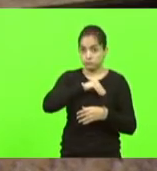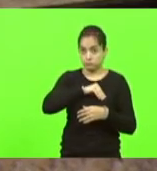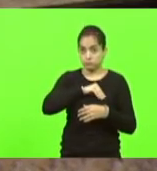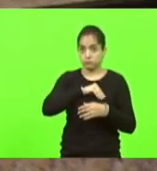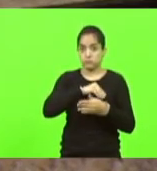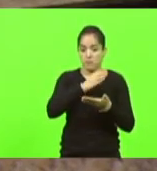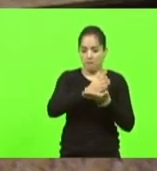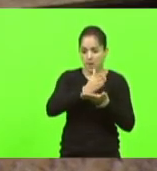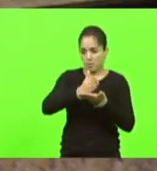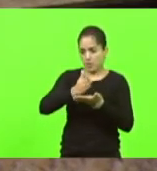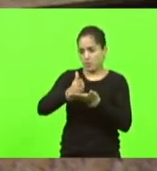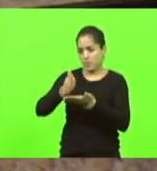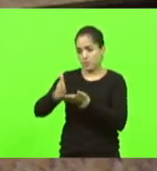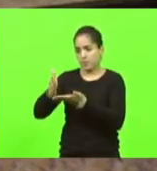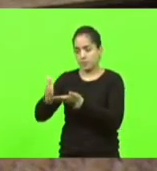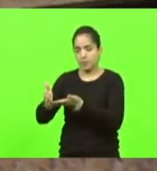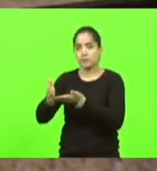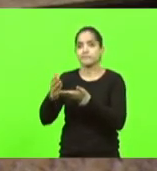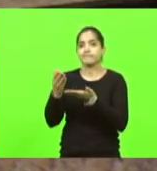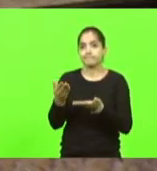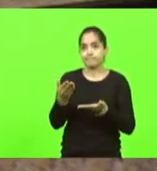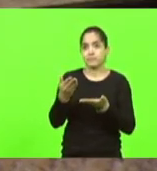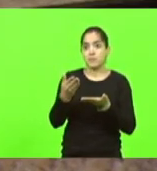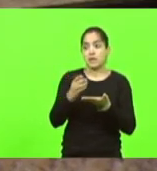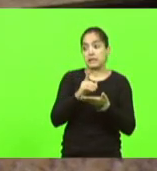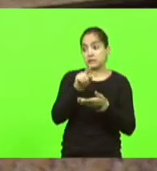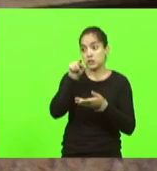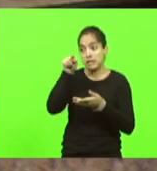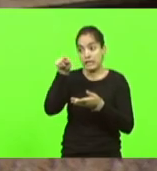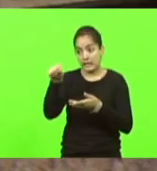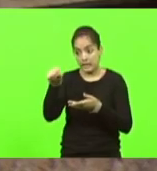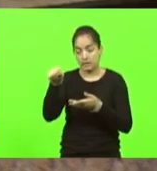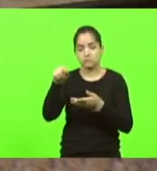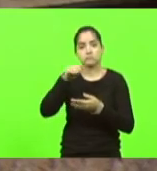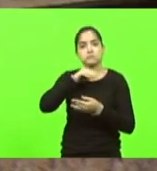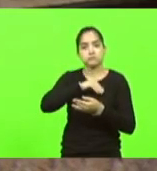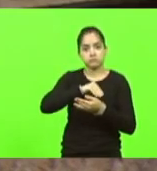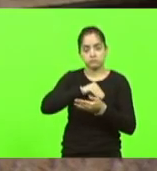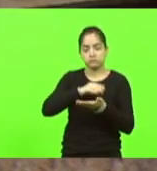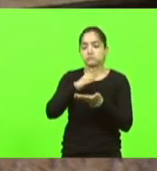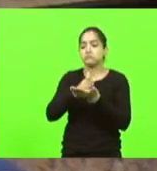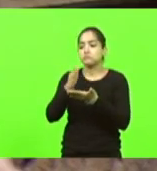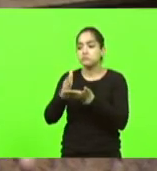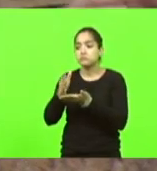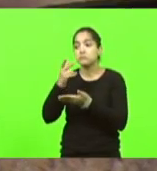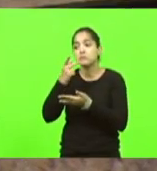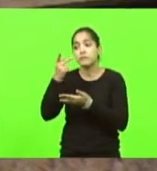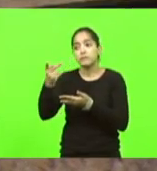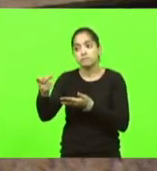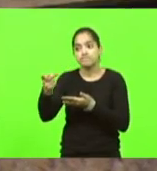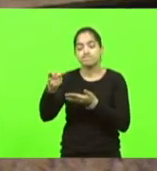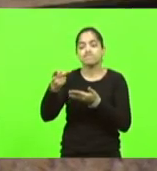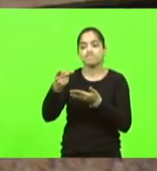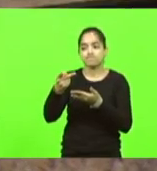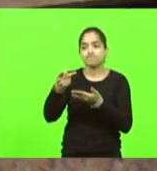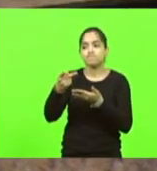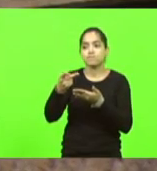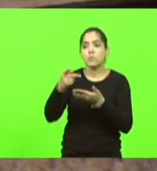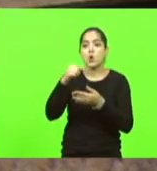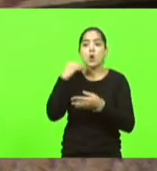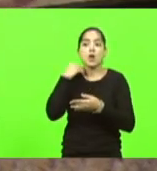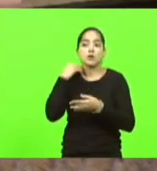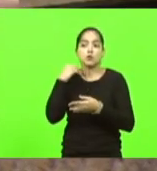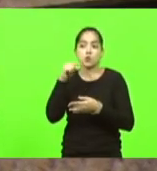parcelados ela deve chegar para aqueles servidores que estão recebendo celulares parcelados e dizer o sol na sua conta bancária